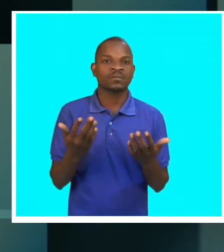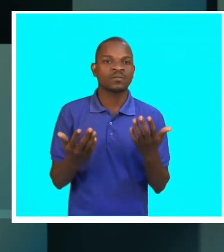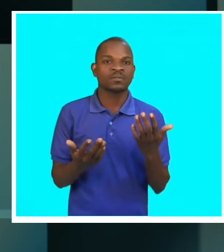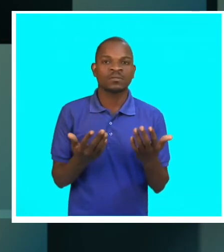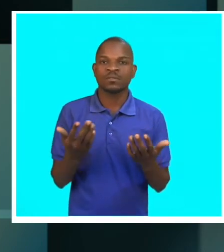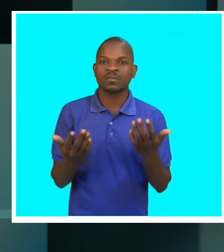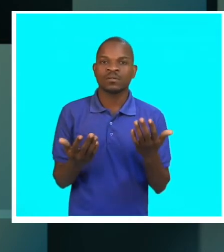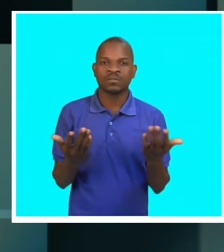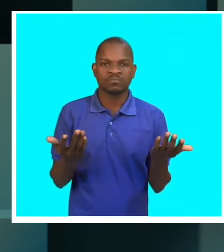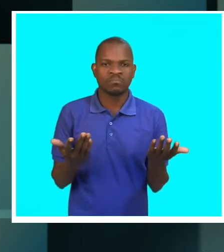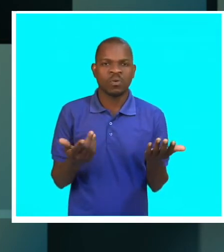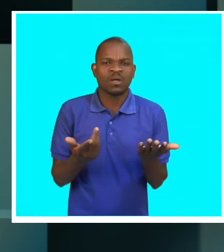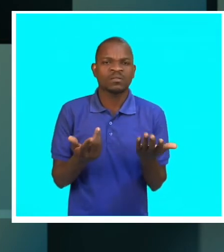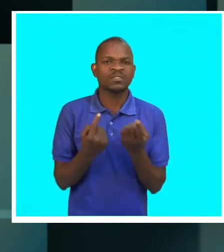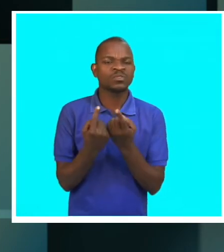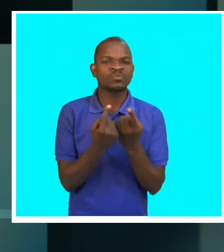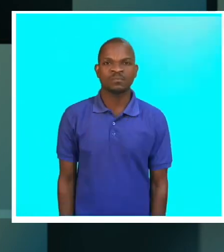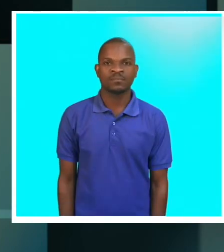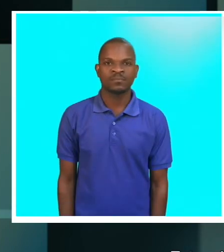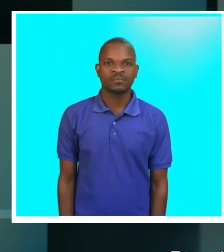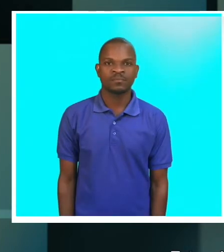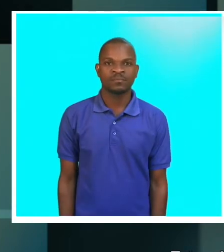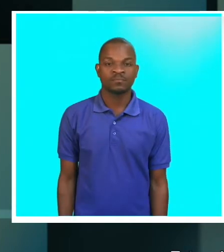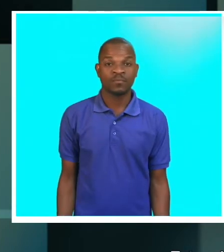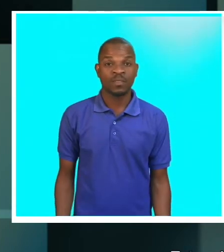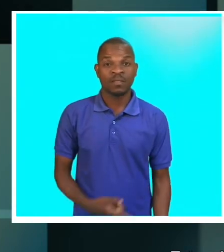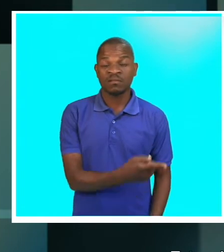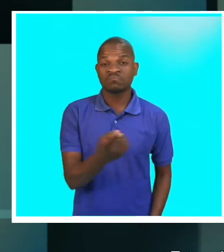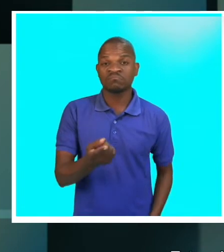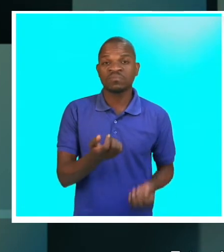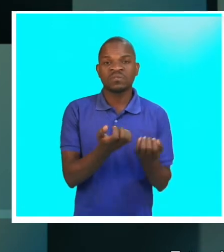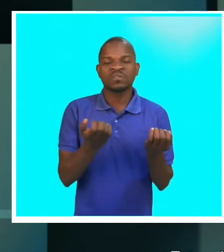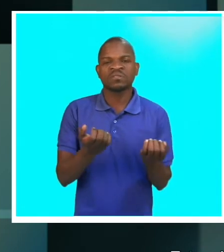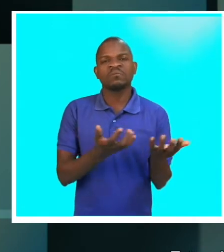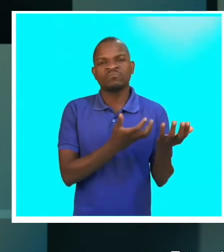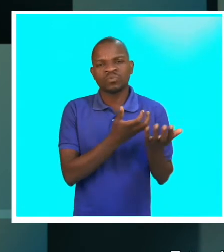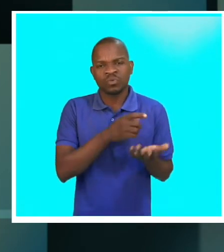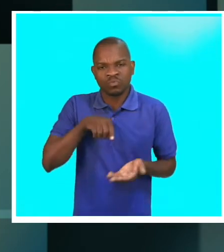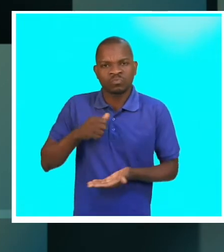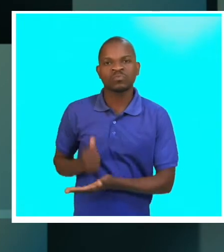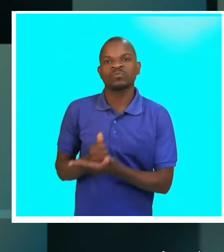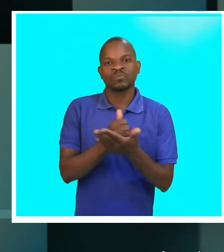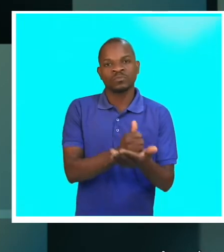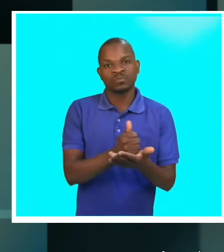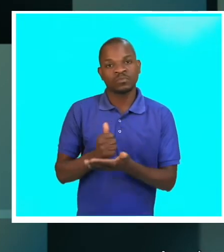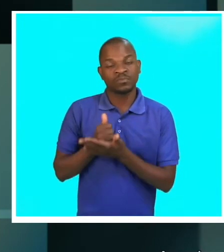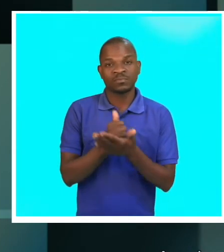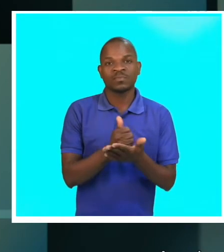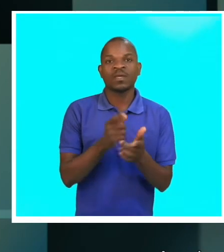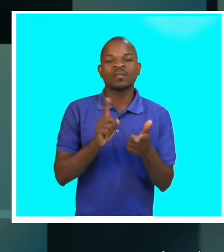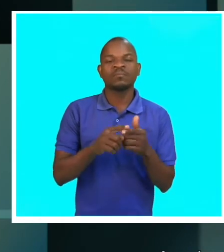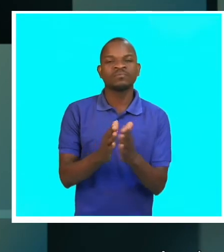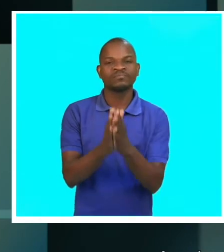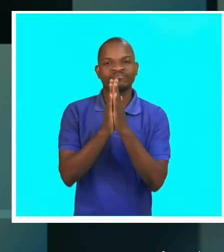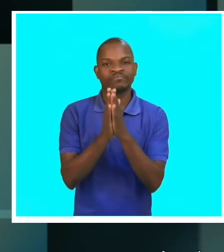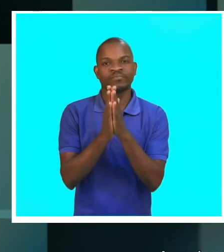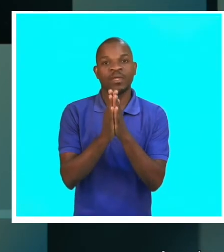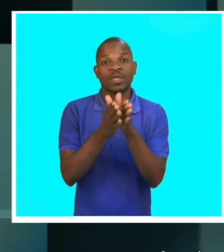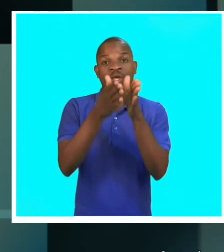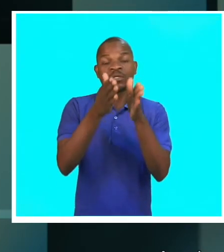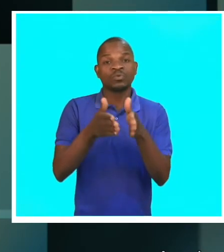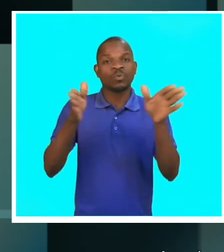com condições de recuperar. Antes precisa do nosso apoio e agradeço mesmo para os